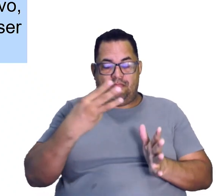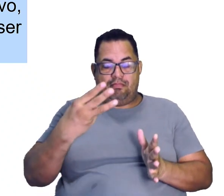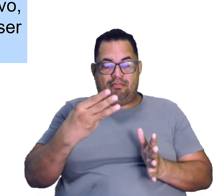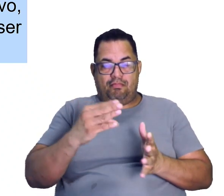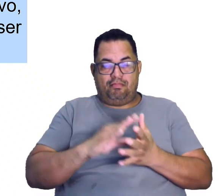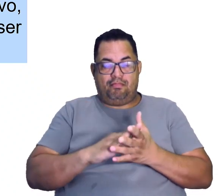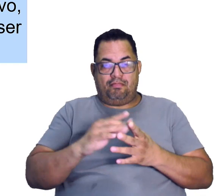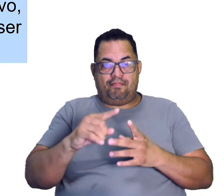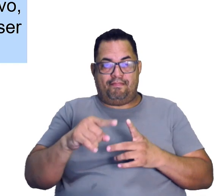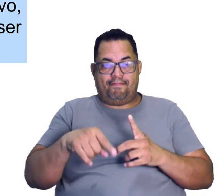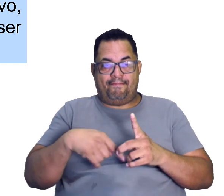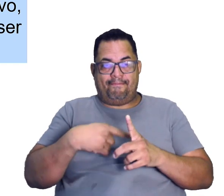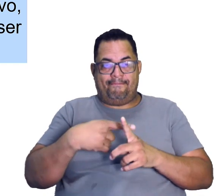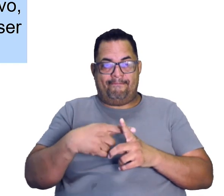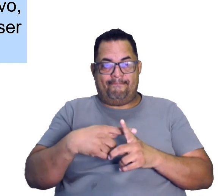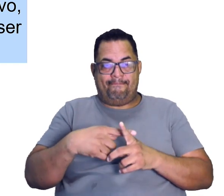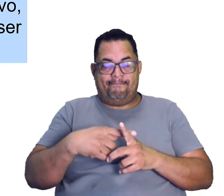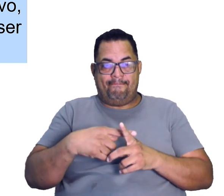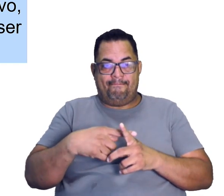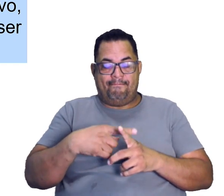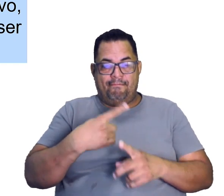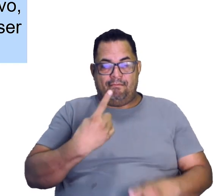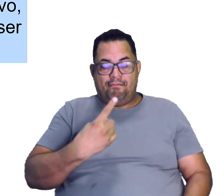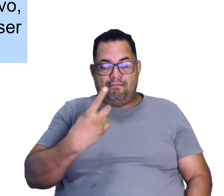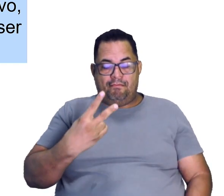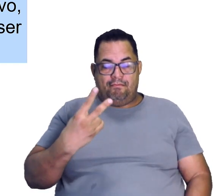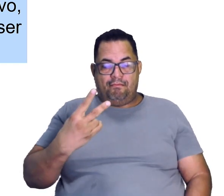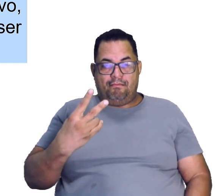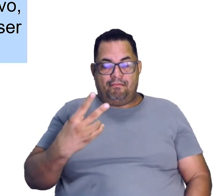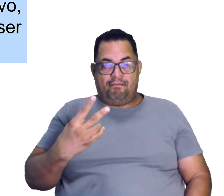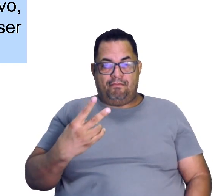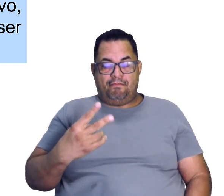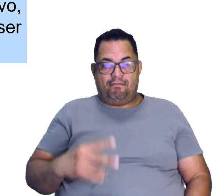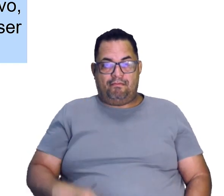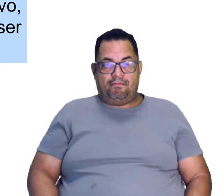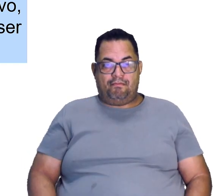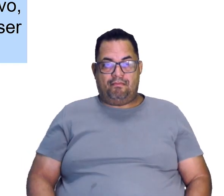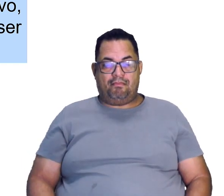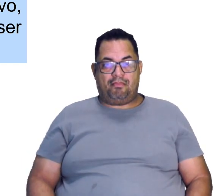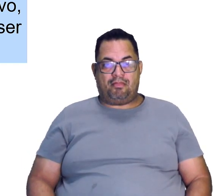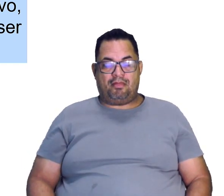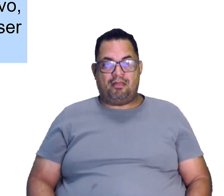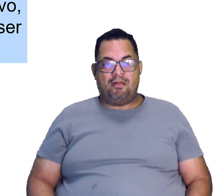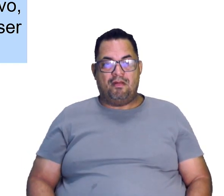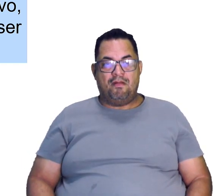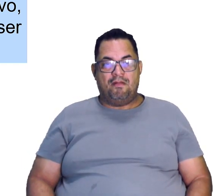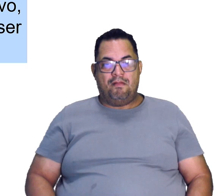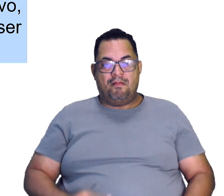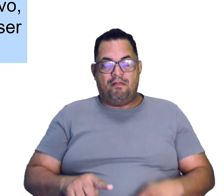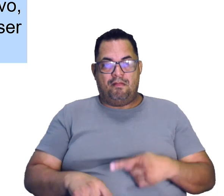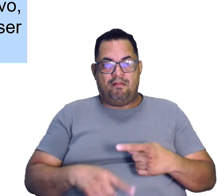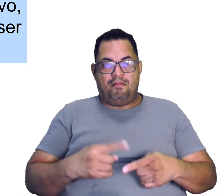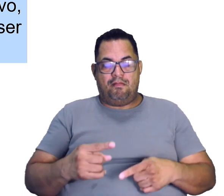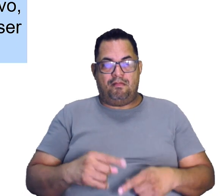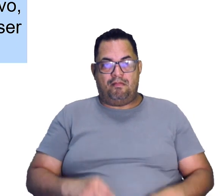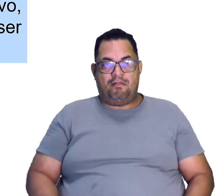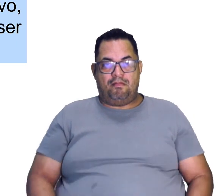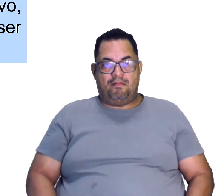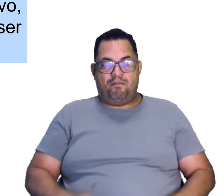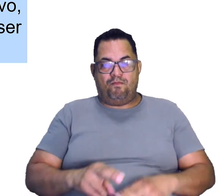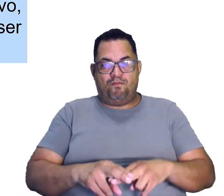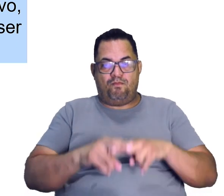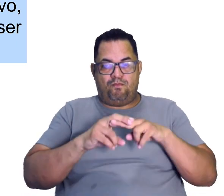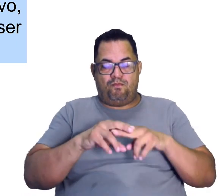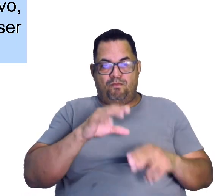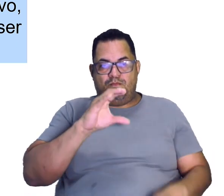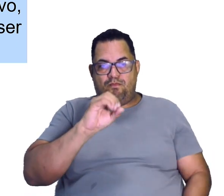frente do 0 eu vou andar 1, 2, 3, aí eu coloco a vírgula, vem o 0 e depois os outros zeros. Por isso que fica